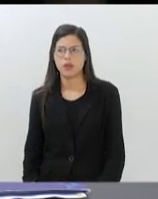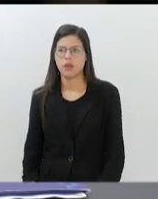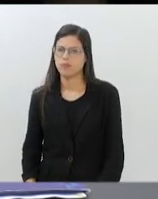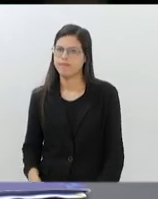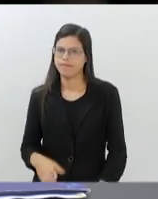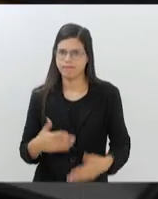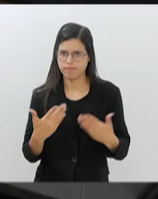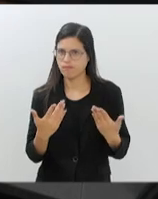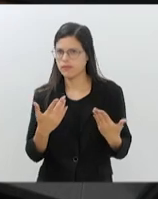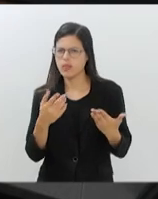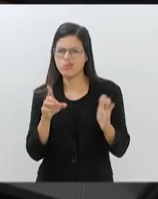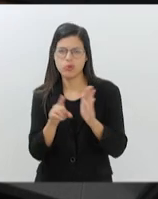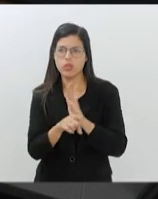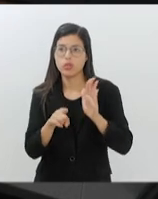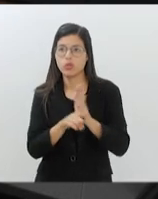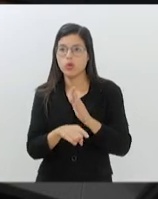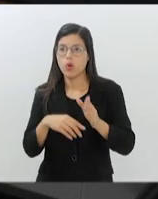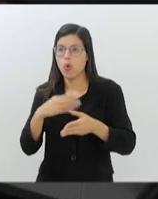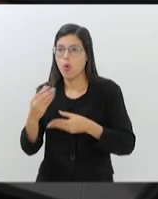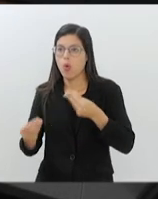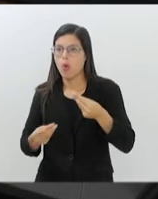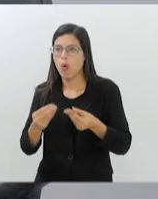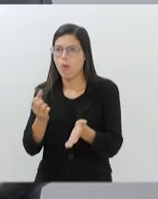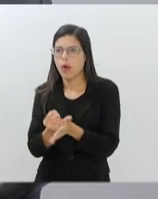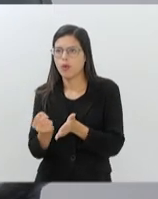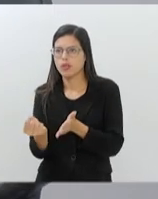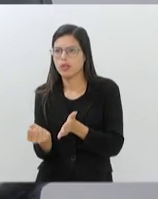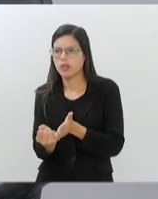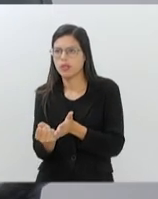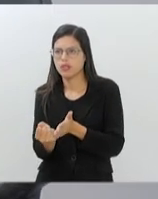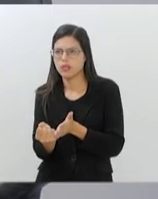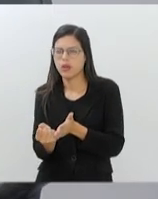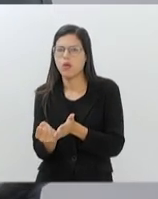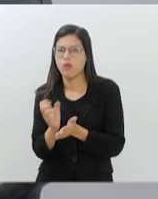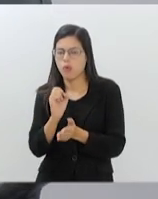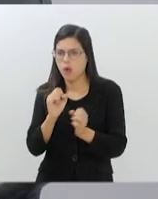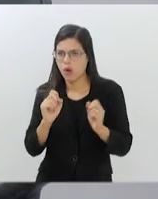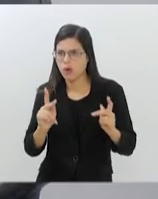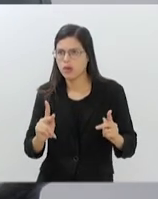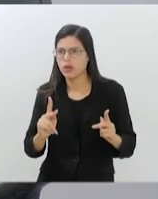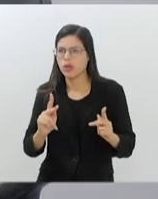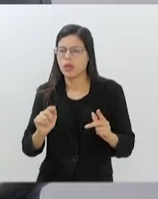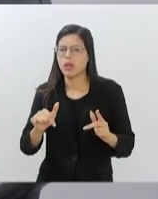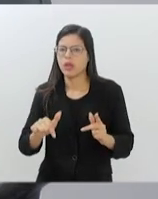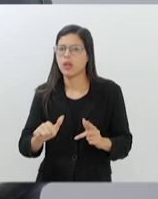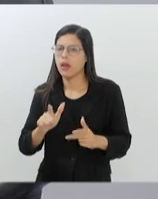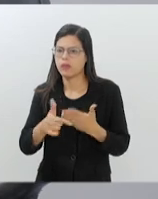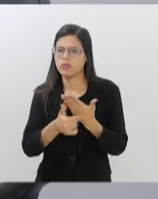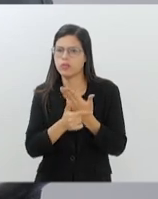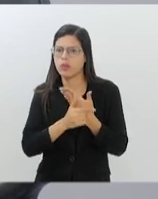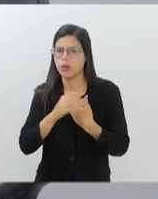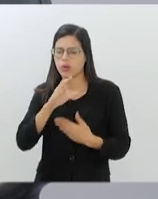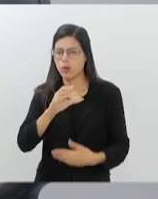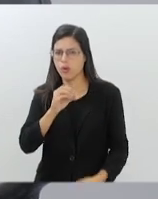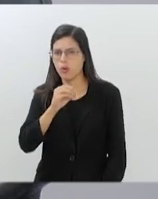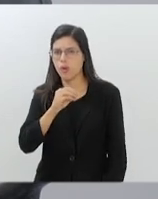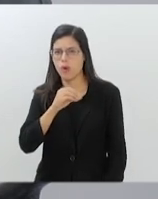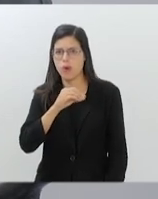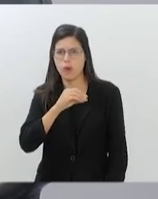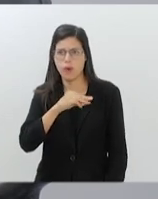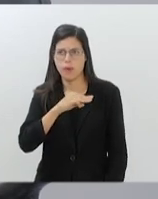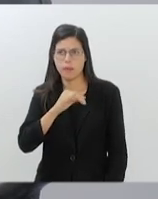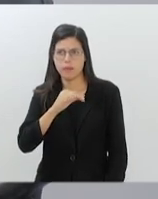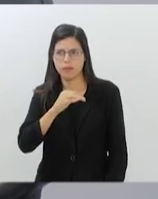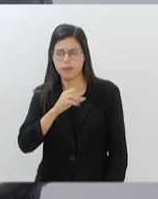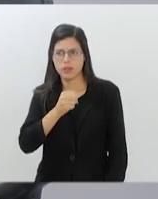essas pessoas chegam ao serviço público acredito que sejam por cargo comissão dentre os milhares e milhares e milhares de cargos